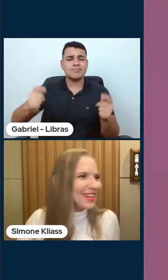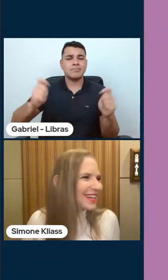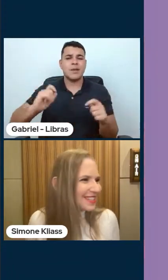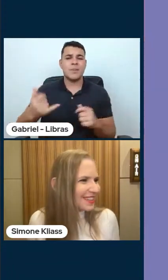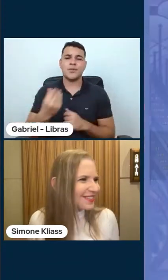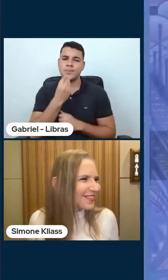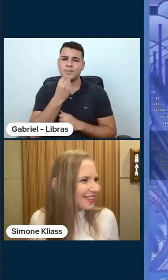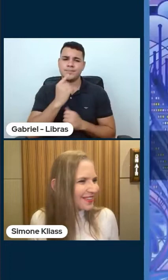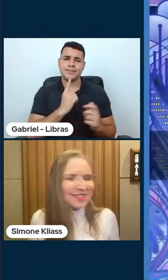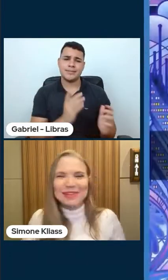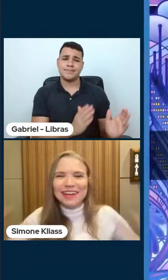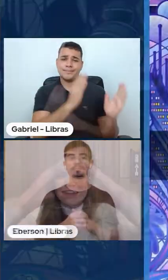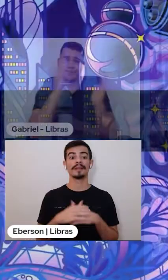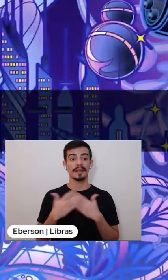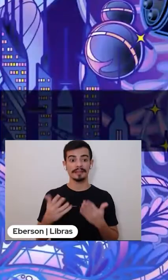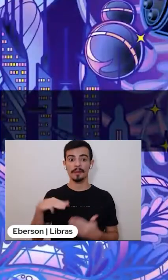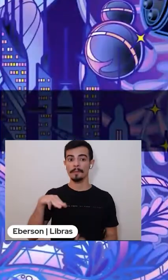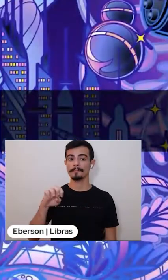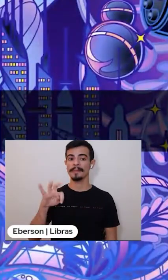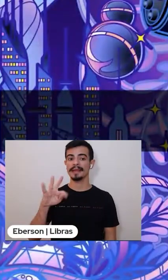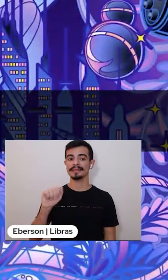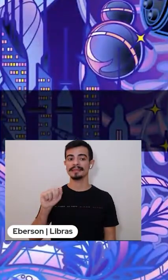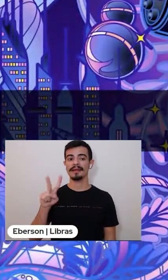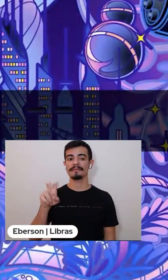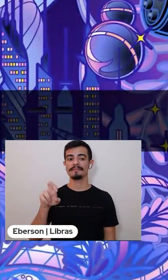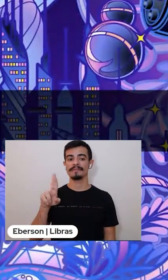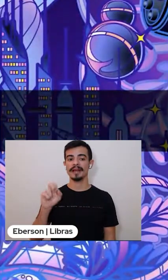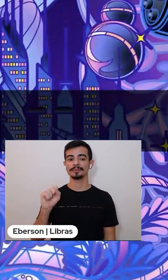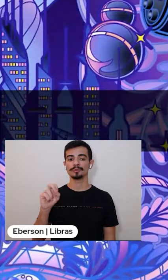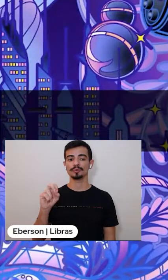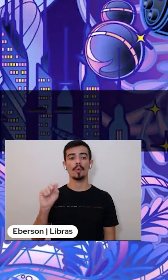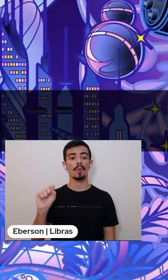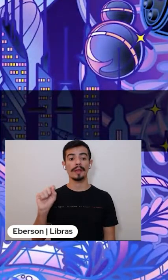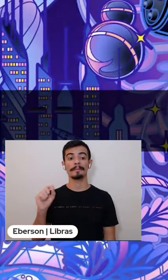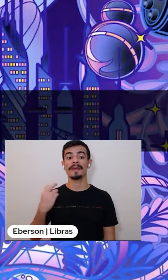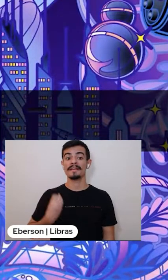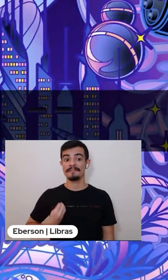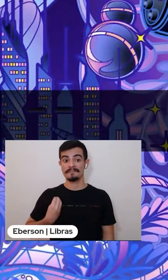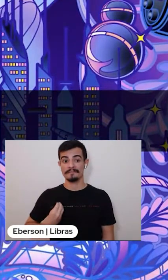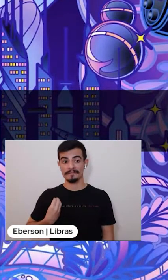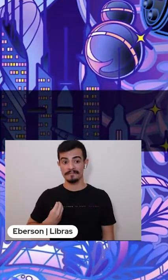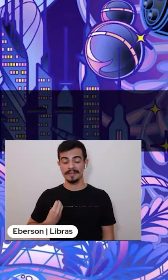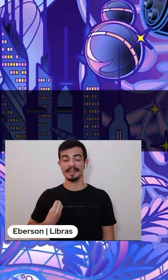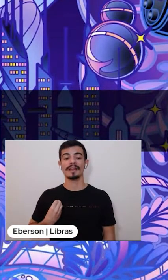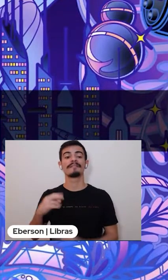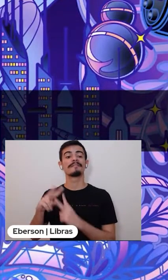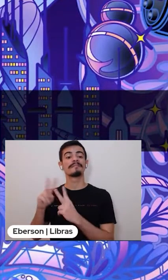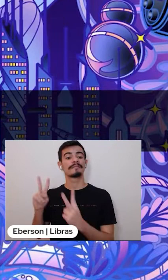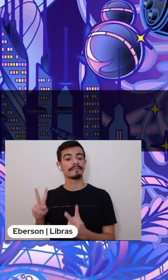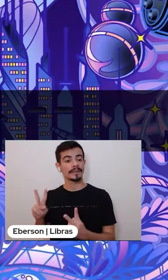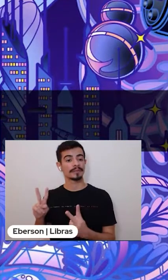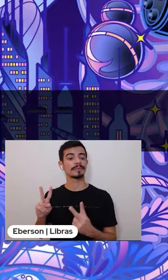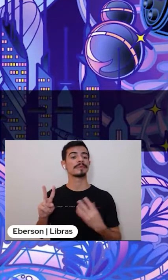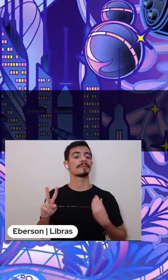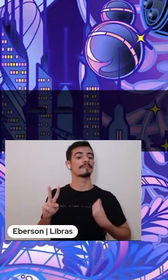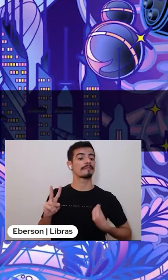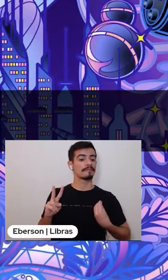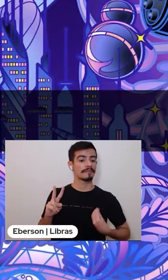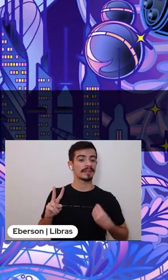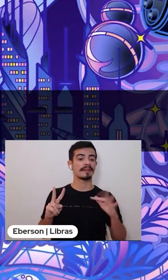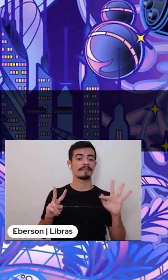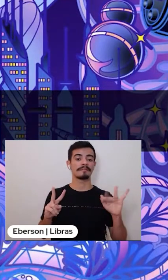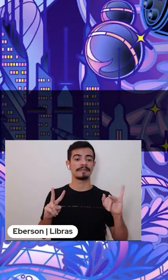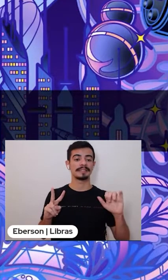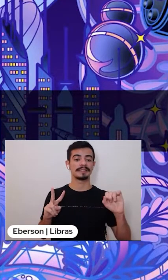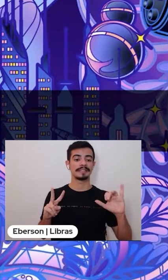parte da palestra tem muita coisa para falar o quê que eu tava verso por favor respondam no chat o quê que vocês acham que é